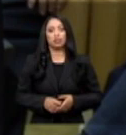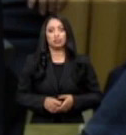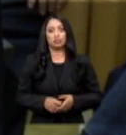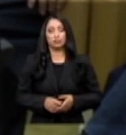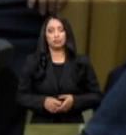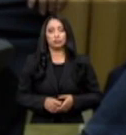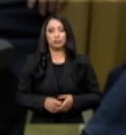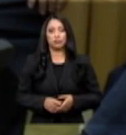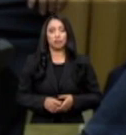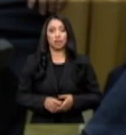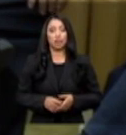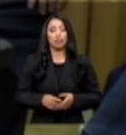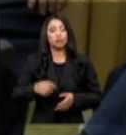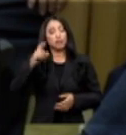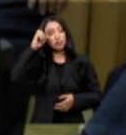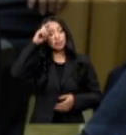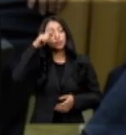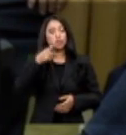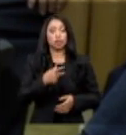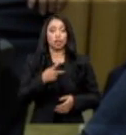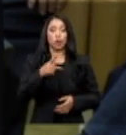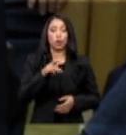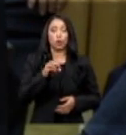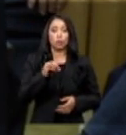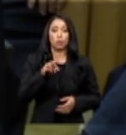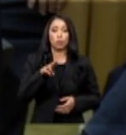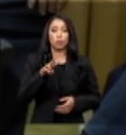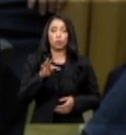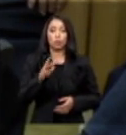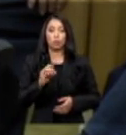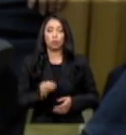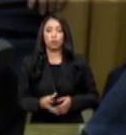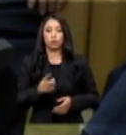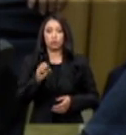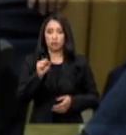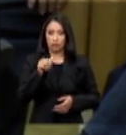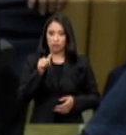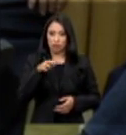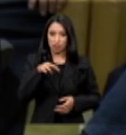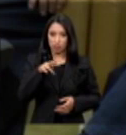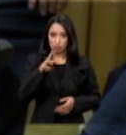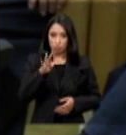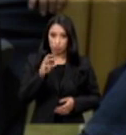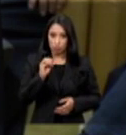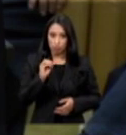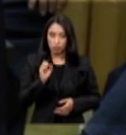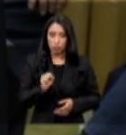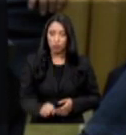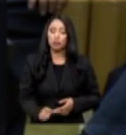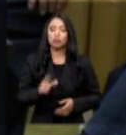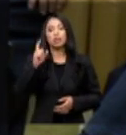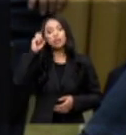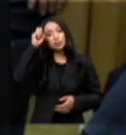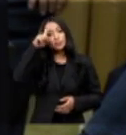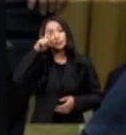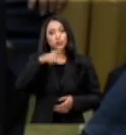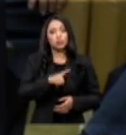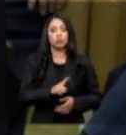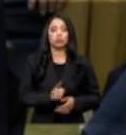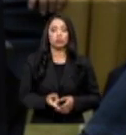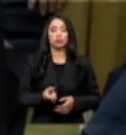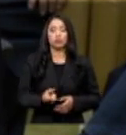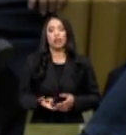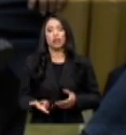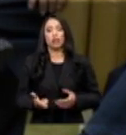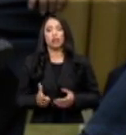obstacularizaria o acesso ao Porto de Santos. E, diante de todo esse cenário de dificuldades, de deficiências do setor